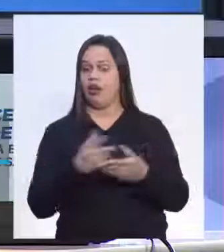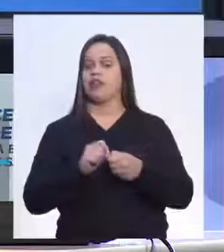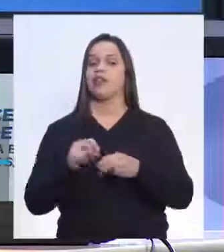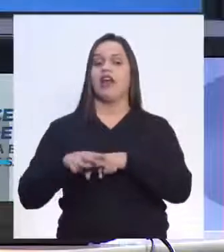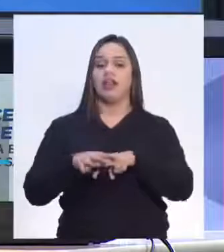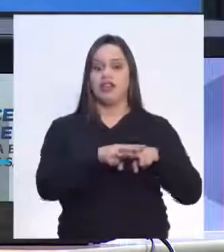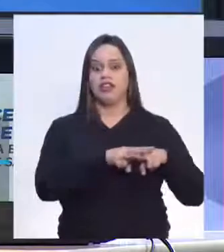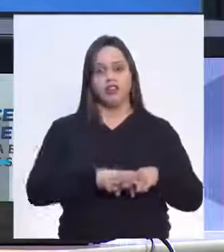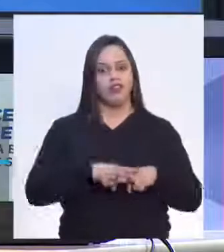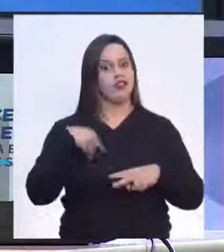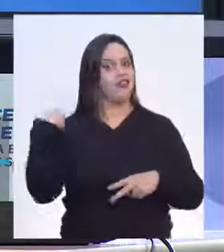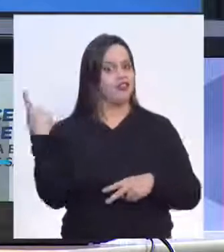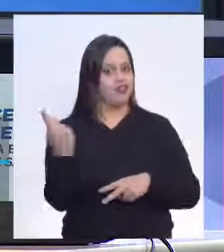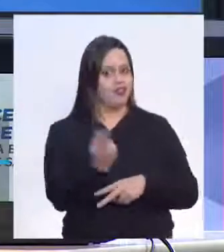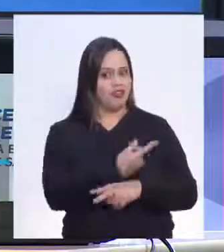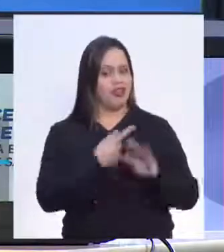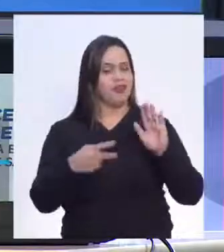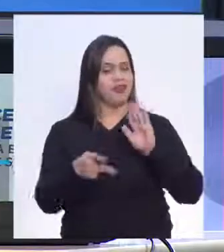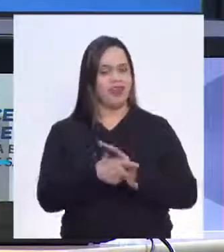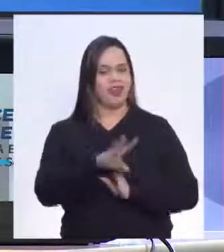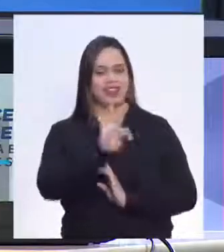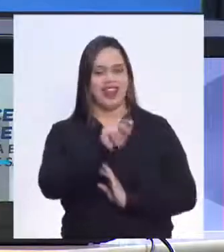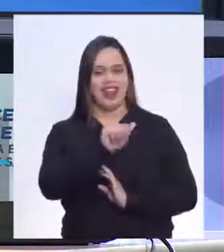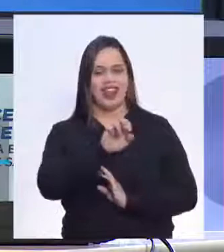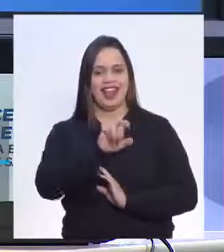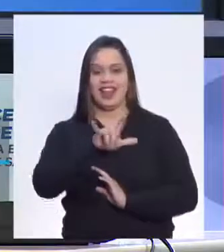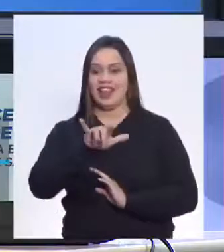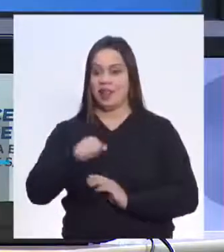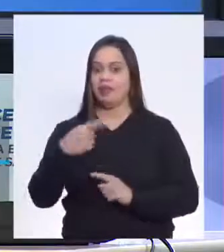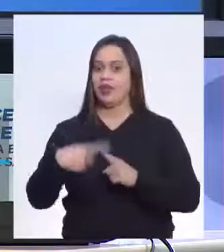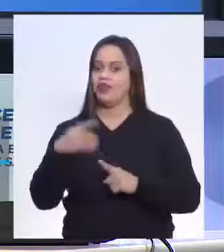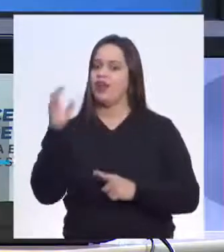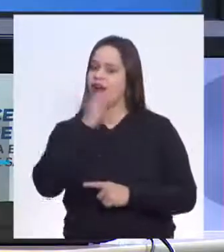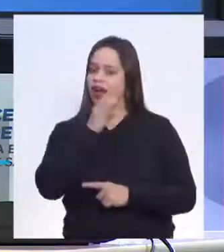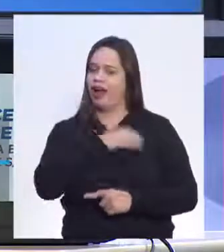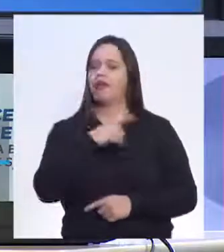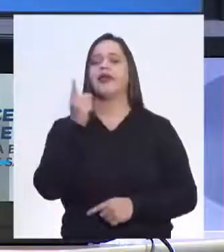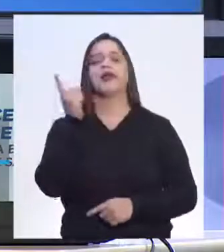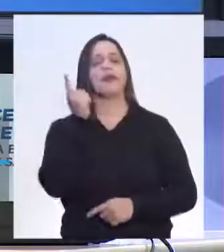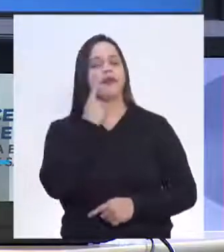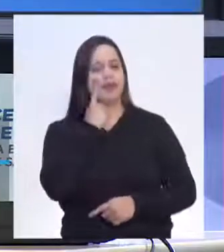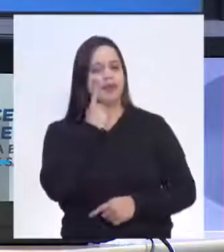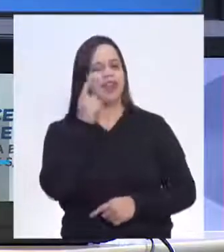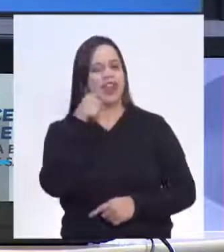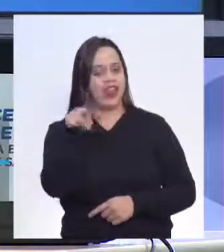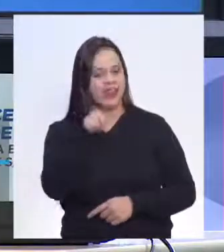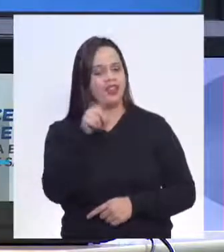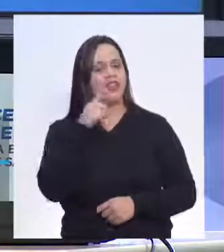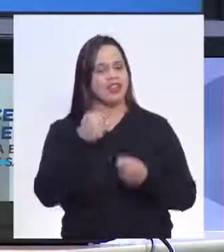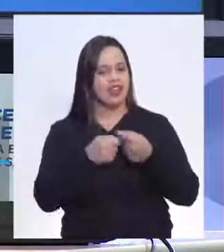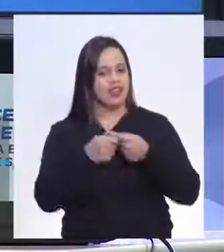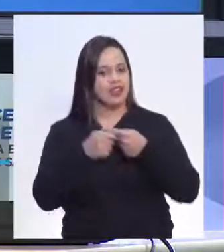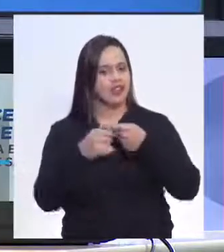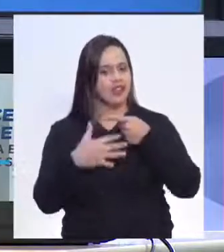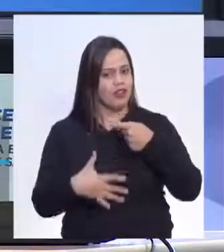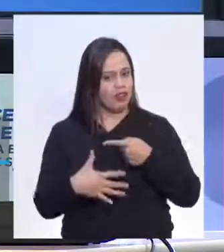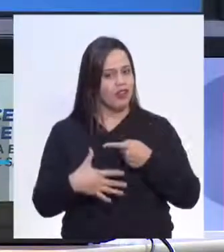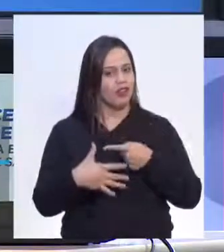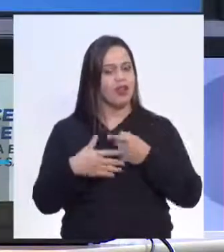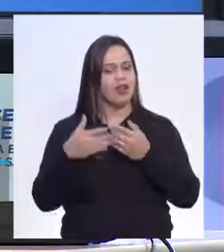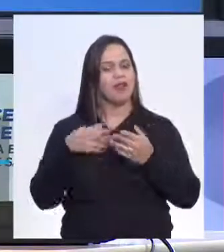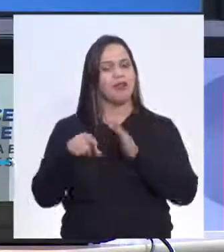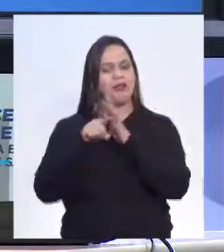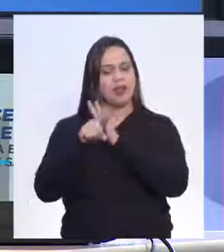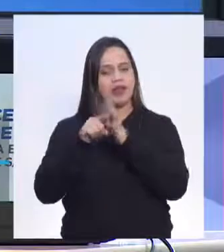quê? Porque ela foi rapidamente lá. Foi lá, ó, já pegou. Eu sei, Taelia, que você foi lá no Google, buscou a diferença e colocou